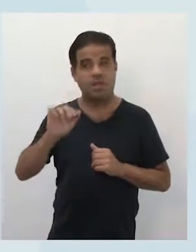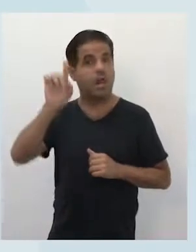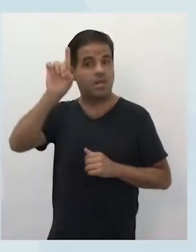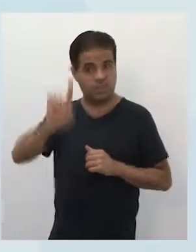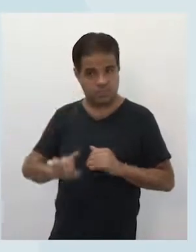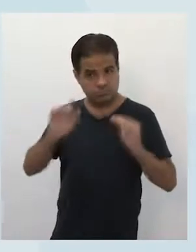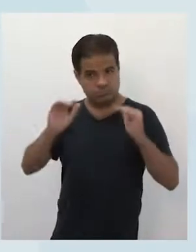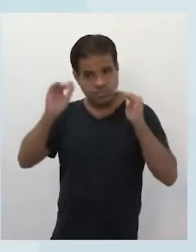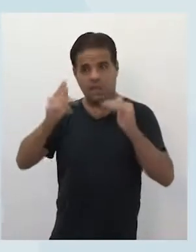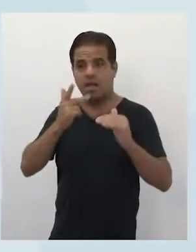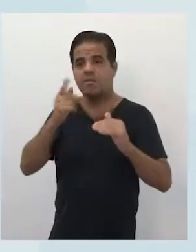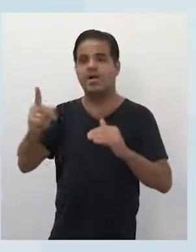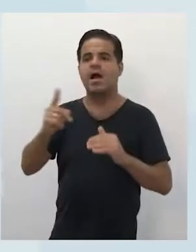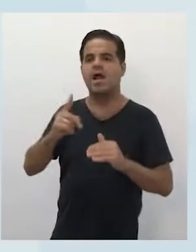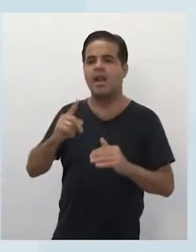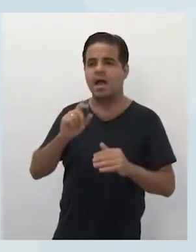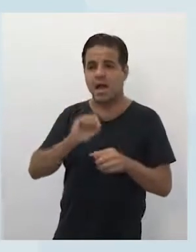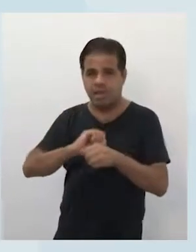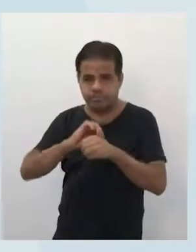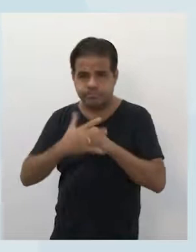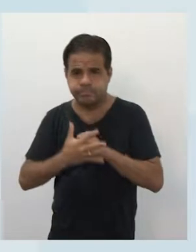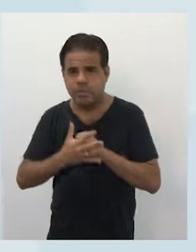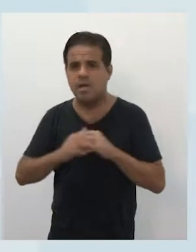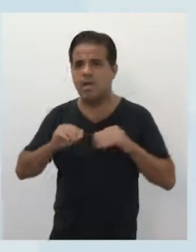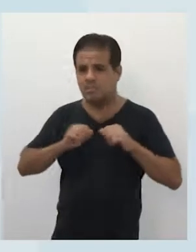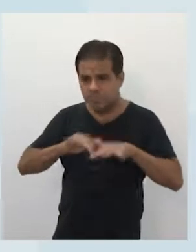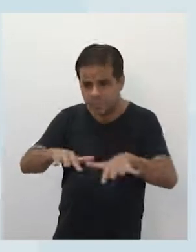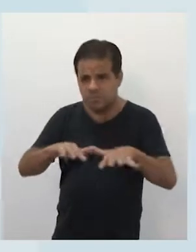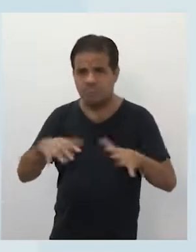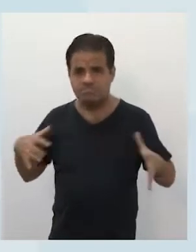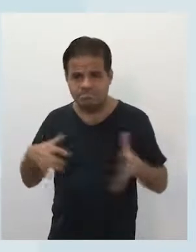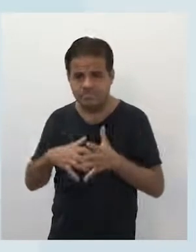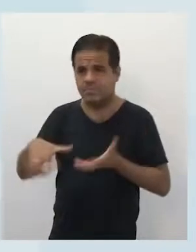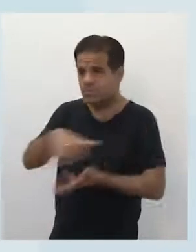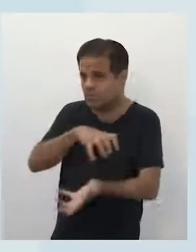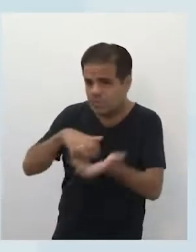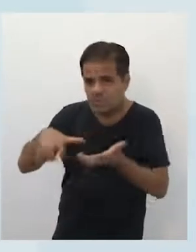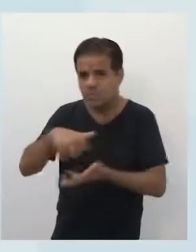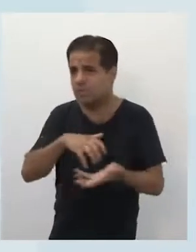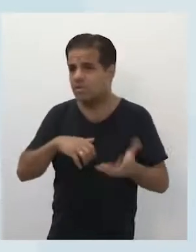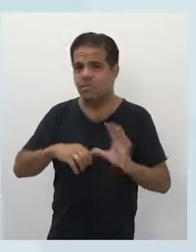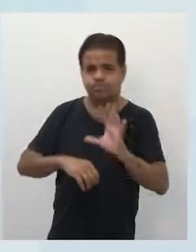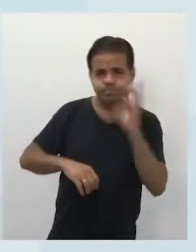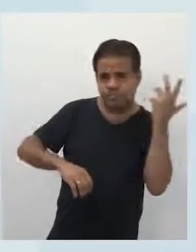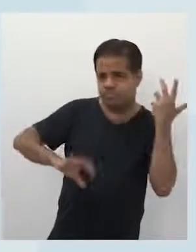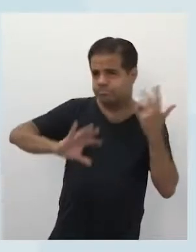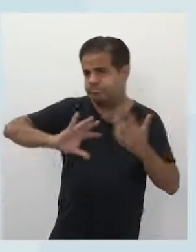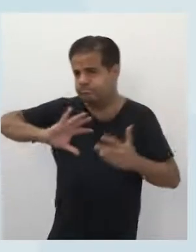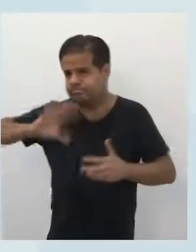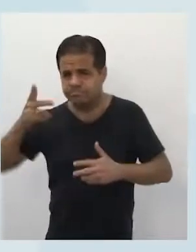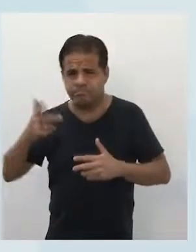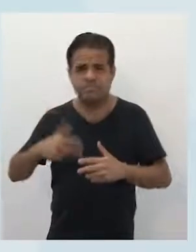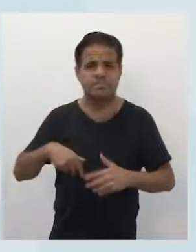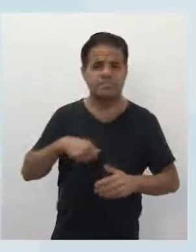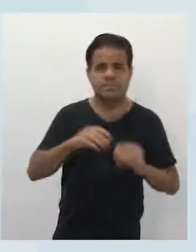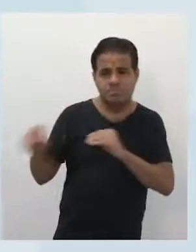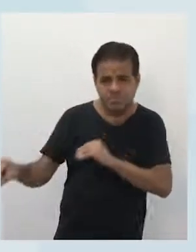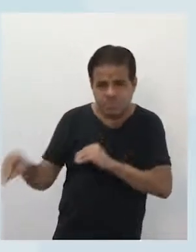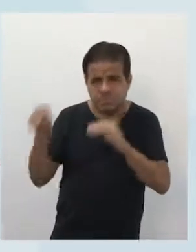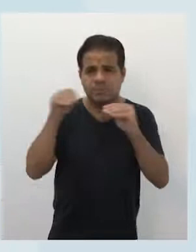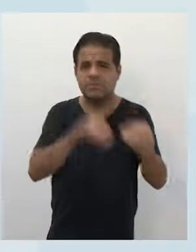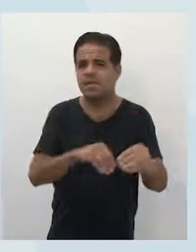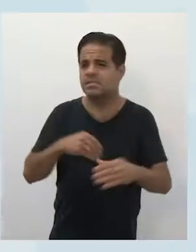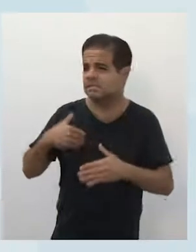agência, ressalta que quando uma pandemia arrasadora coincide com conflitos, alterações climáticas, desastres e deslocações,